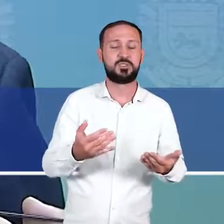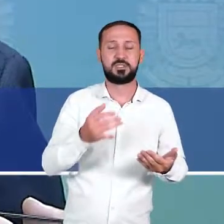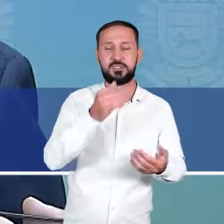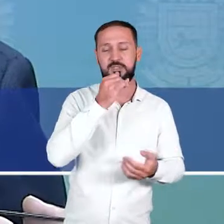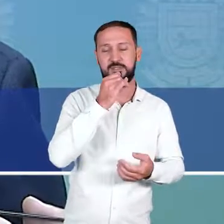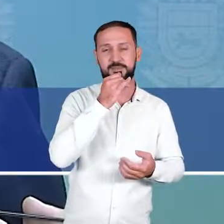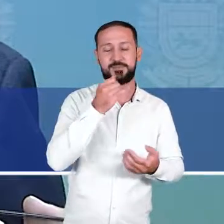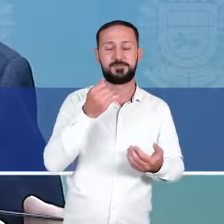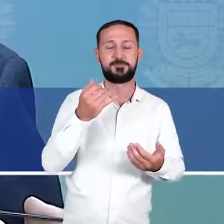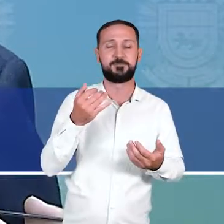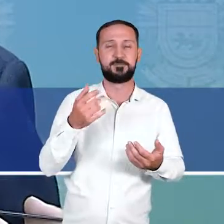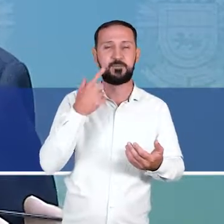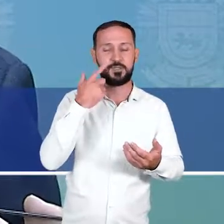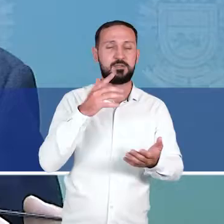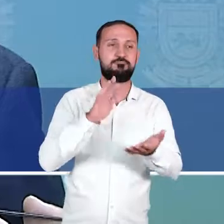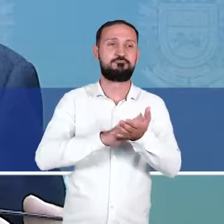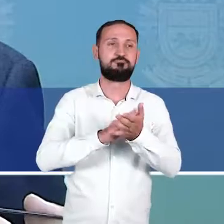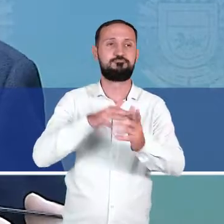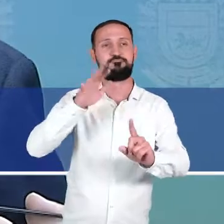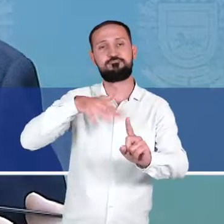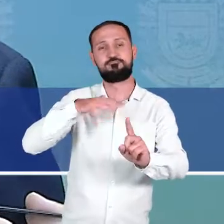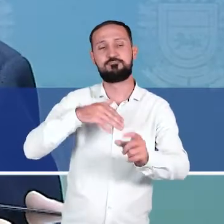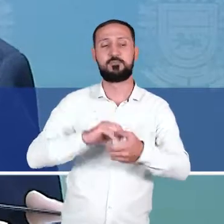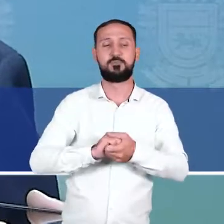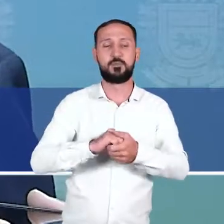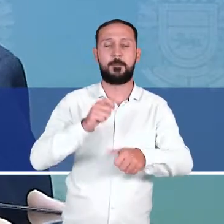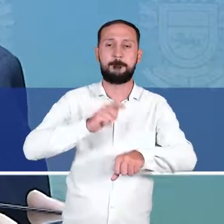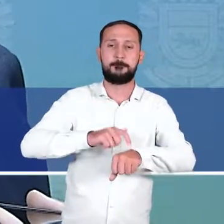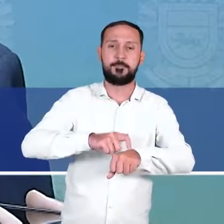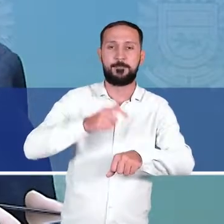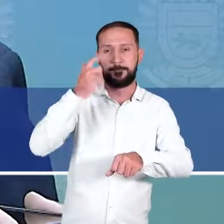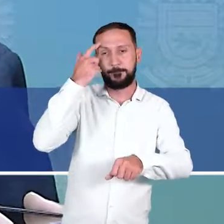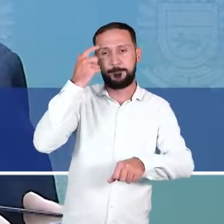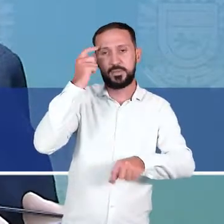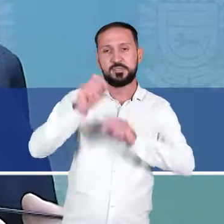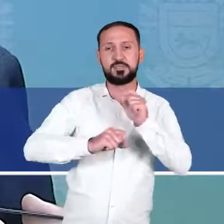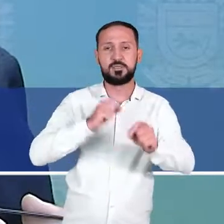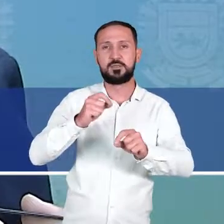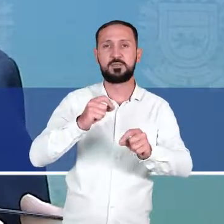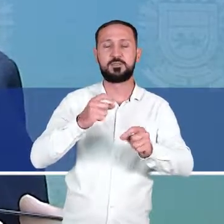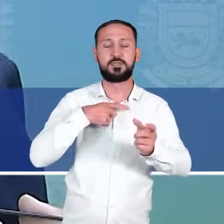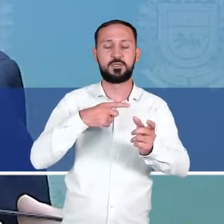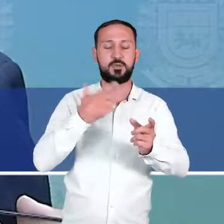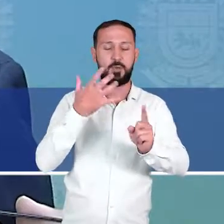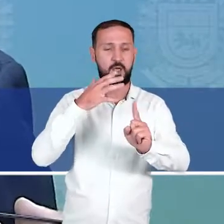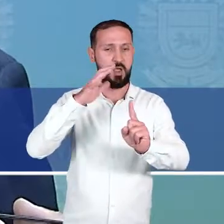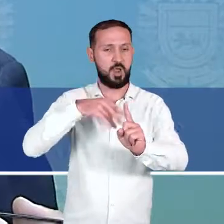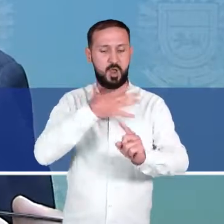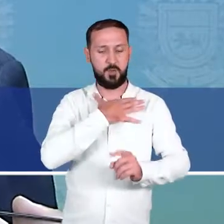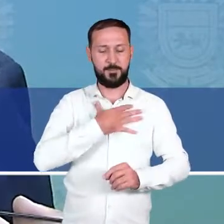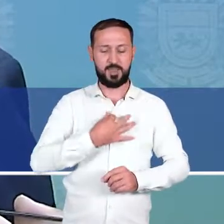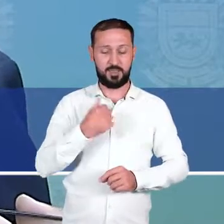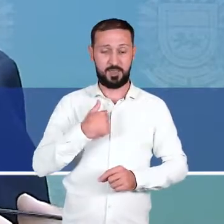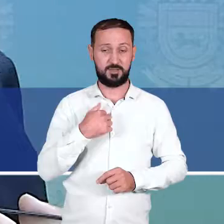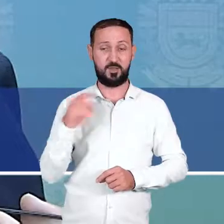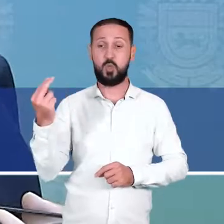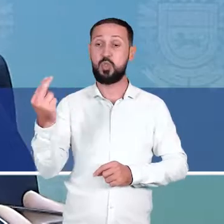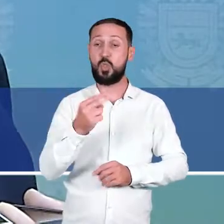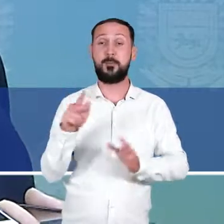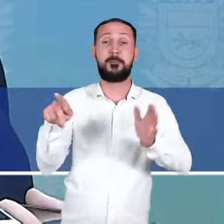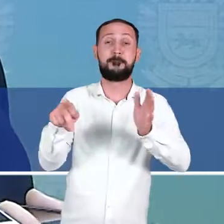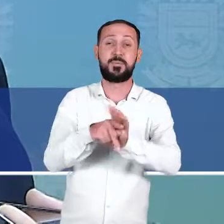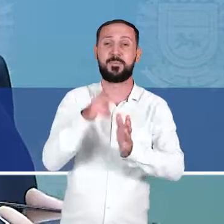está sendo valorizado, né? Então, quando a gente pensa que uma homenagem leva o nome